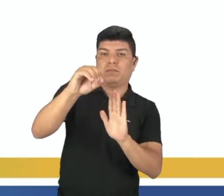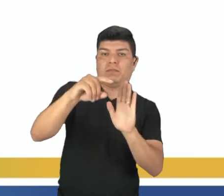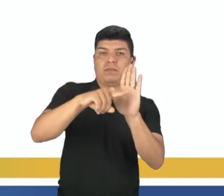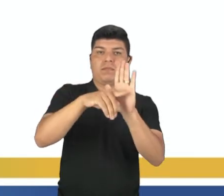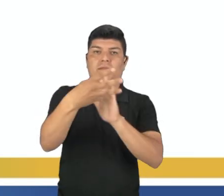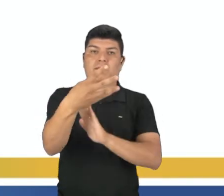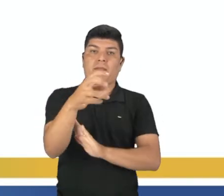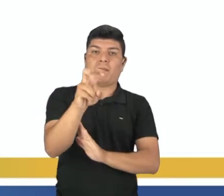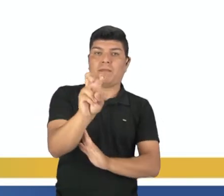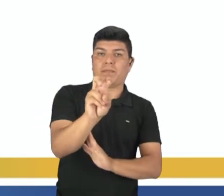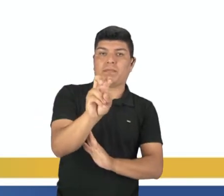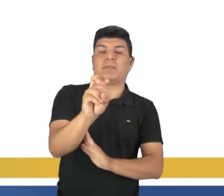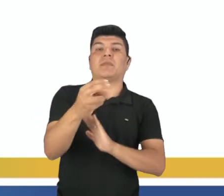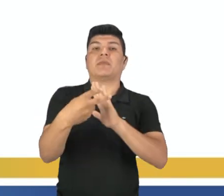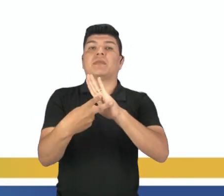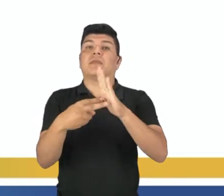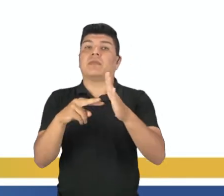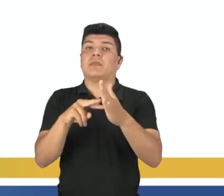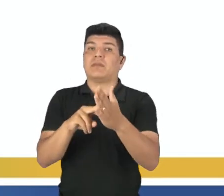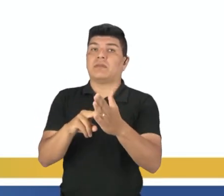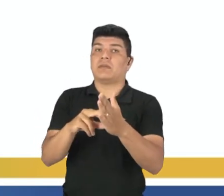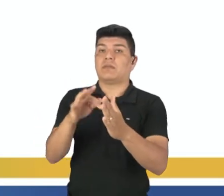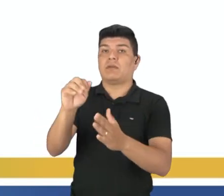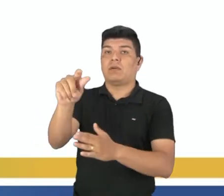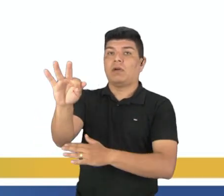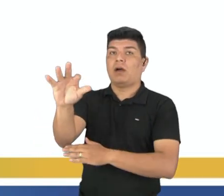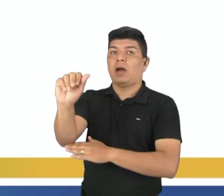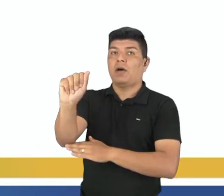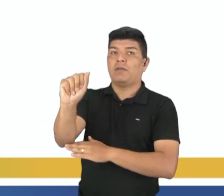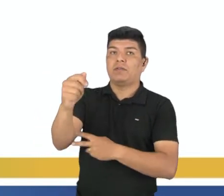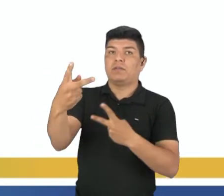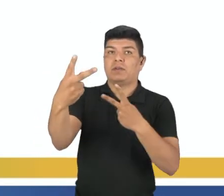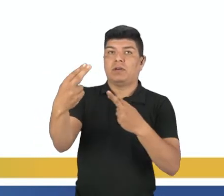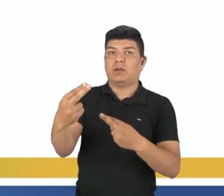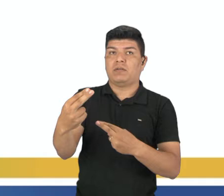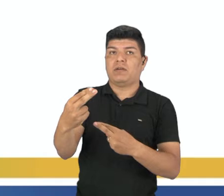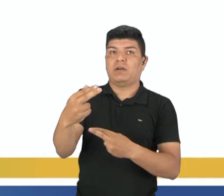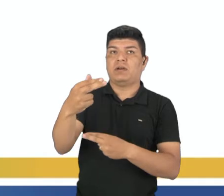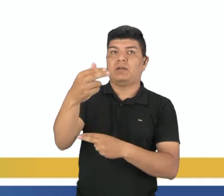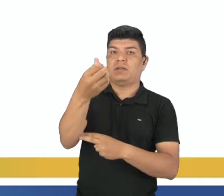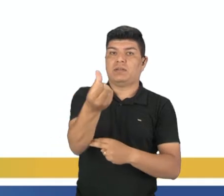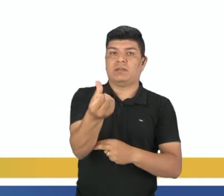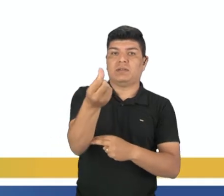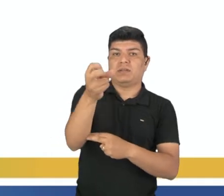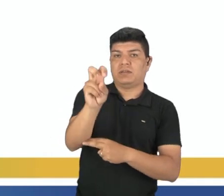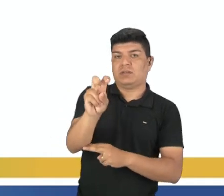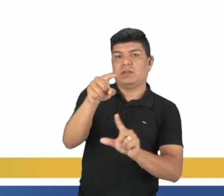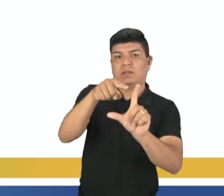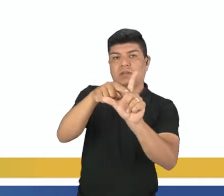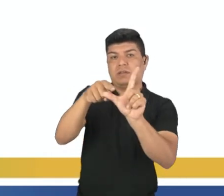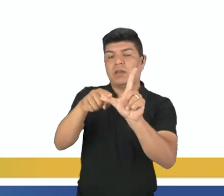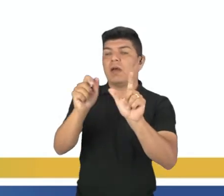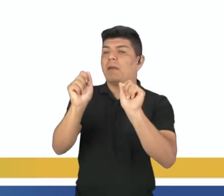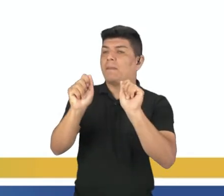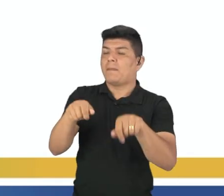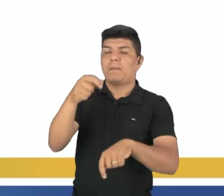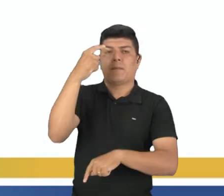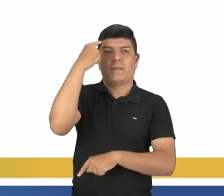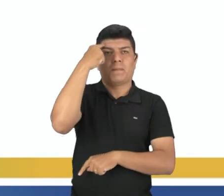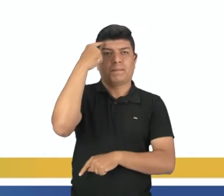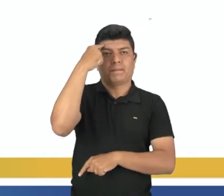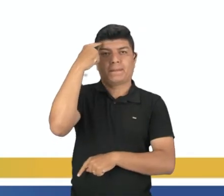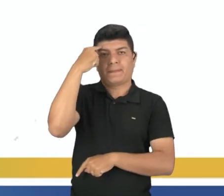45. Ou seja, esse alfa vai ser igual a 65 graus. Mas você também pode pensar, usar